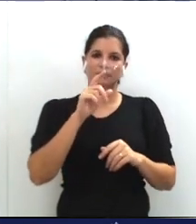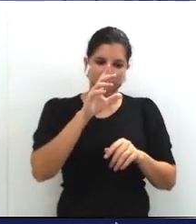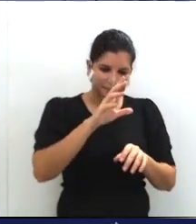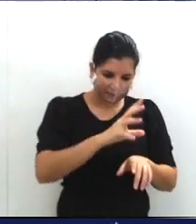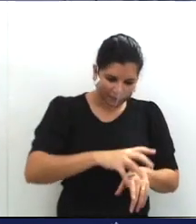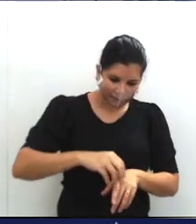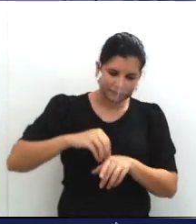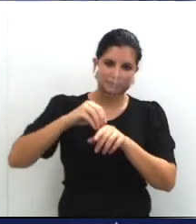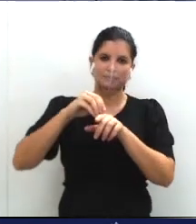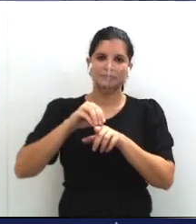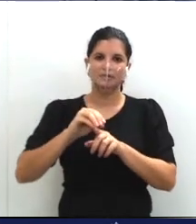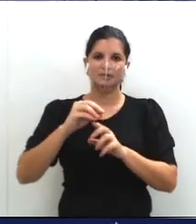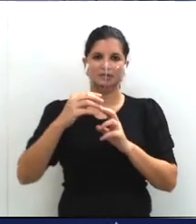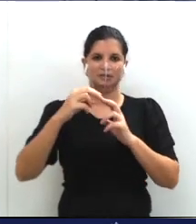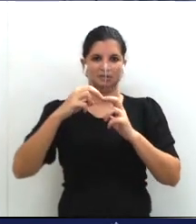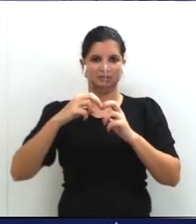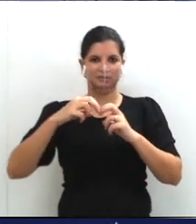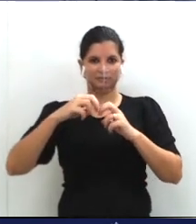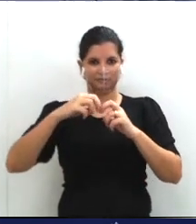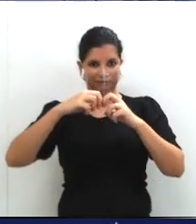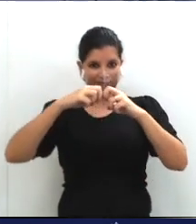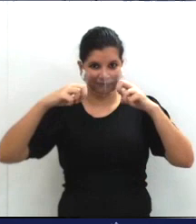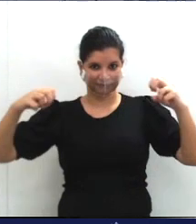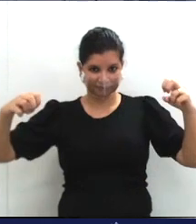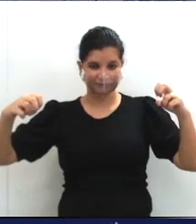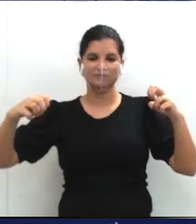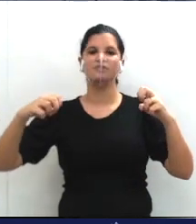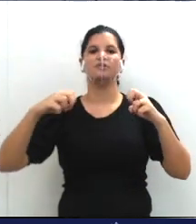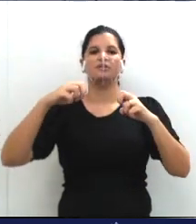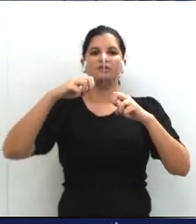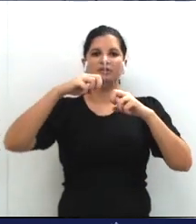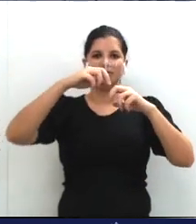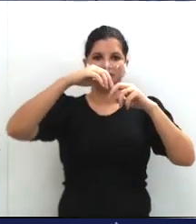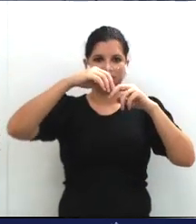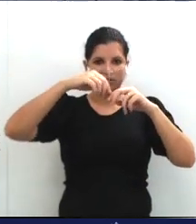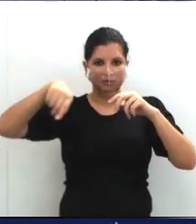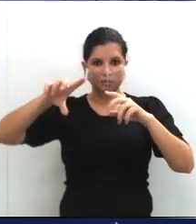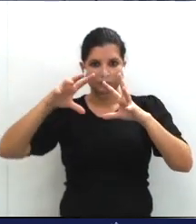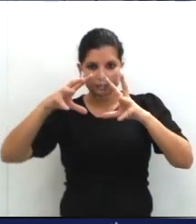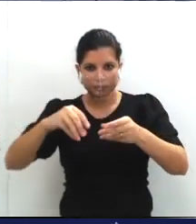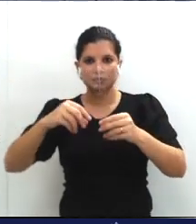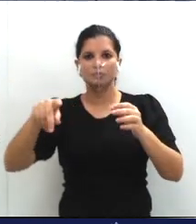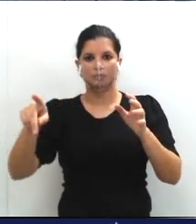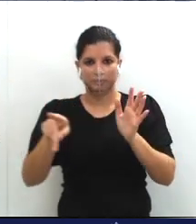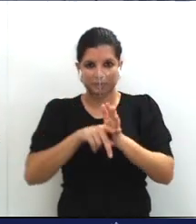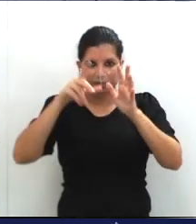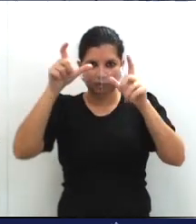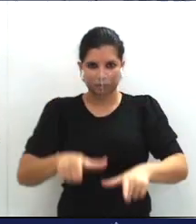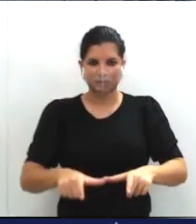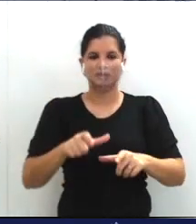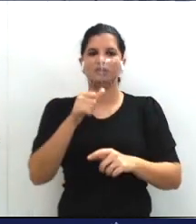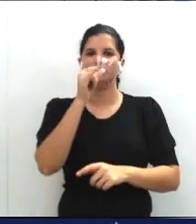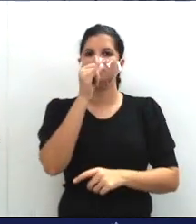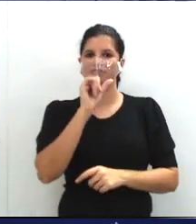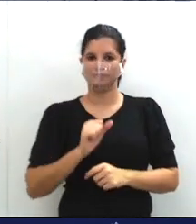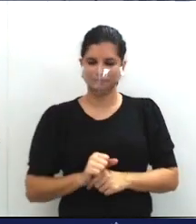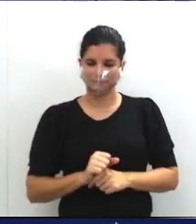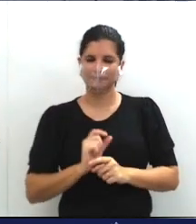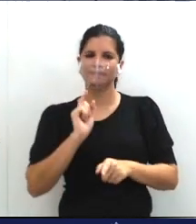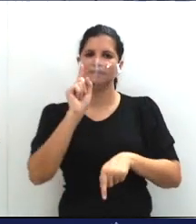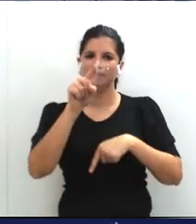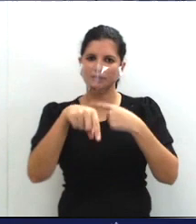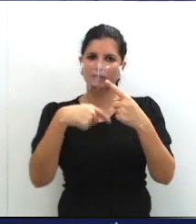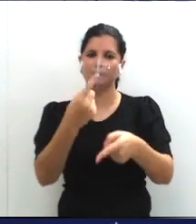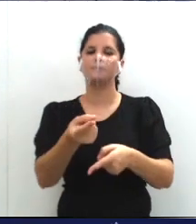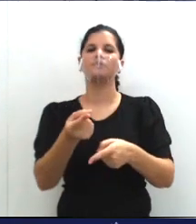ela é levada através de cabos ou barras condutoras nos terminais do gerador e